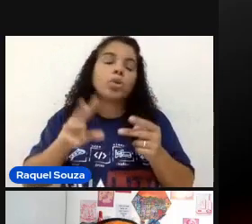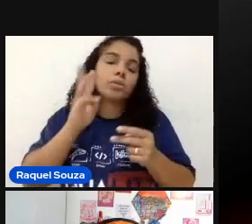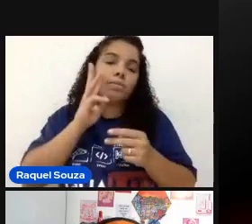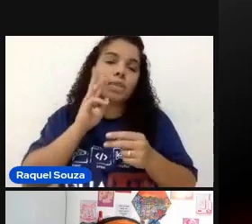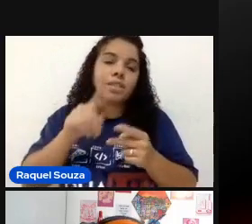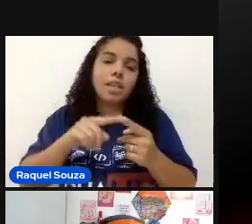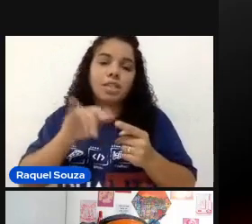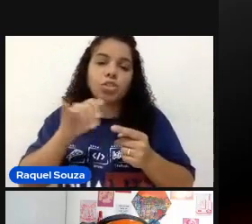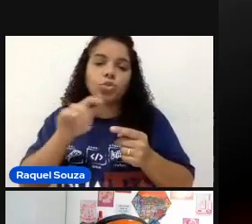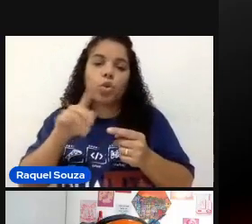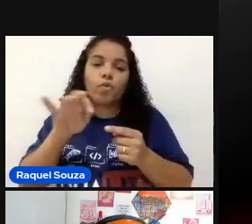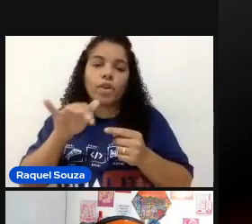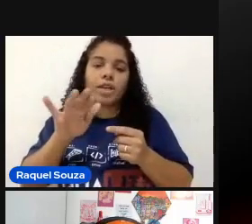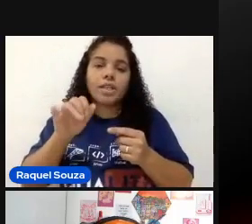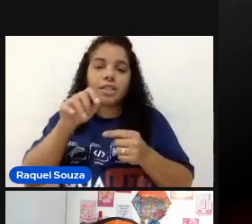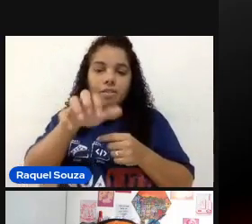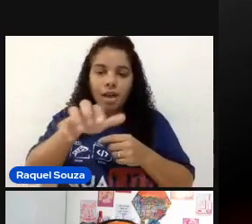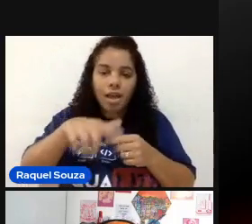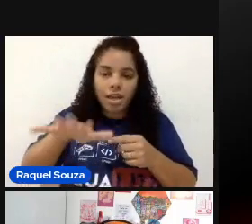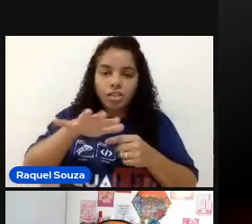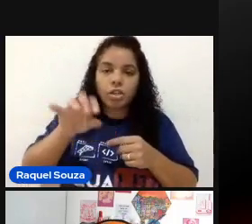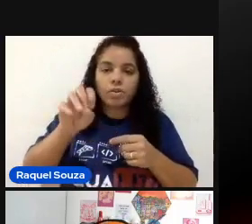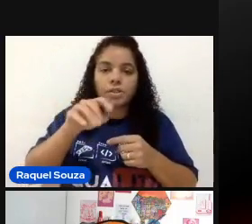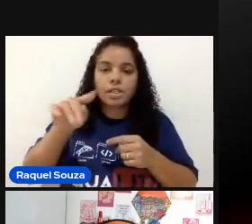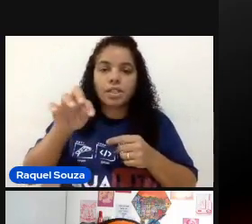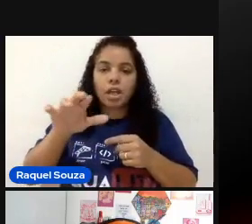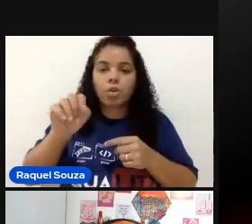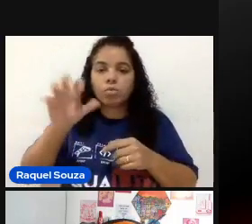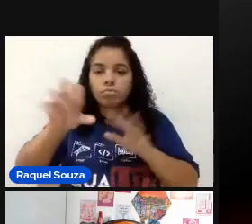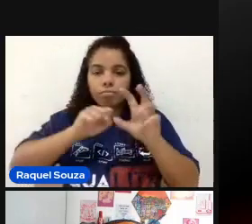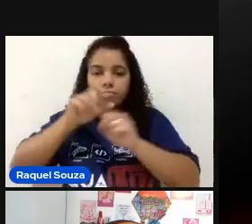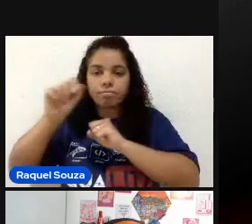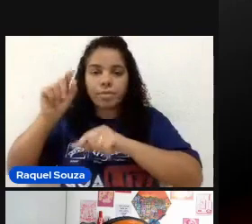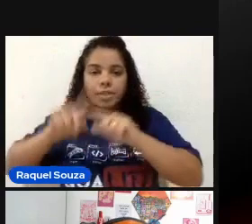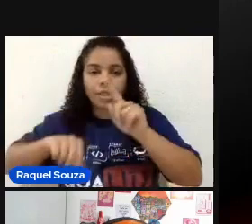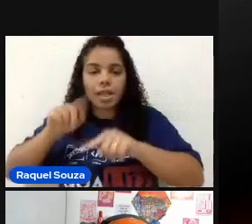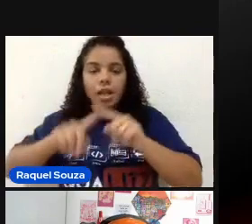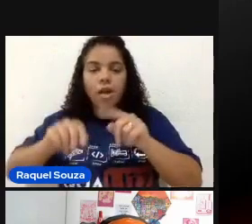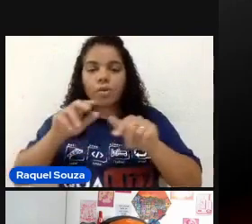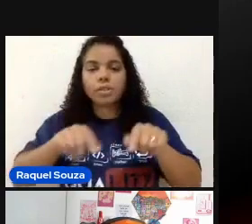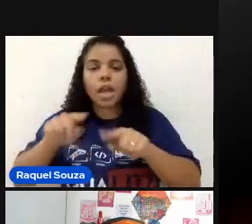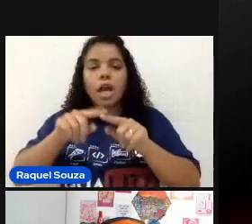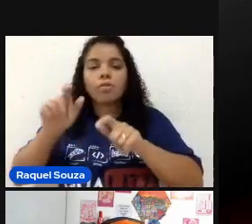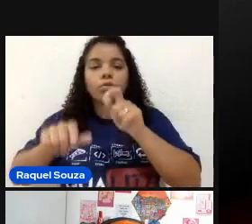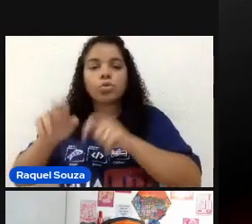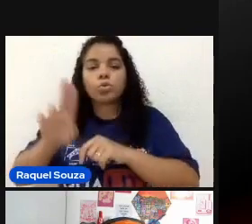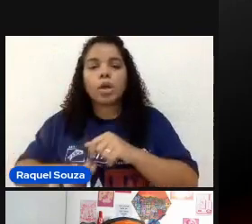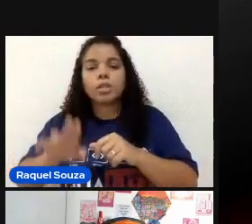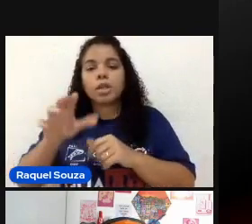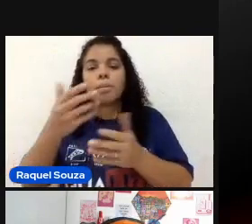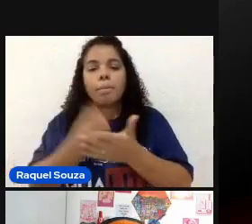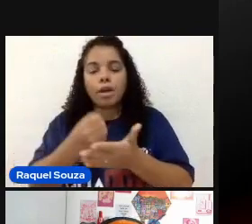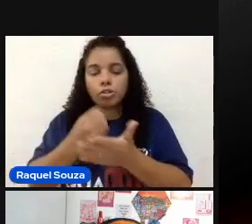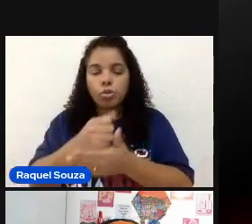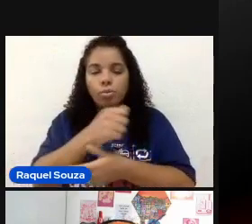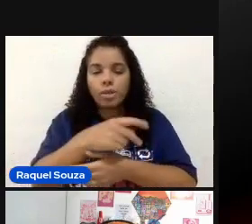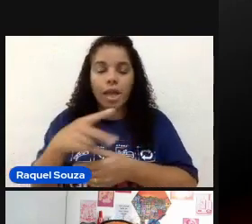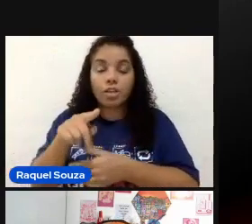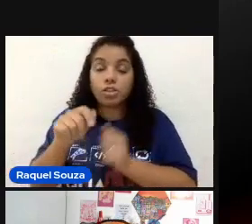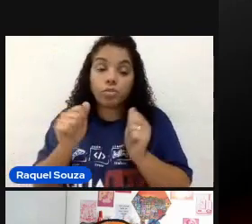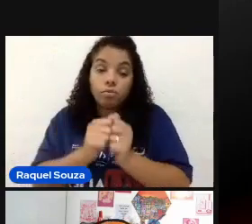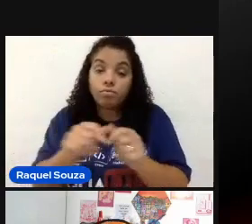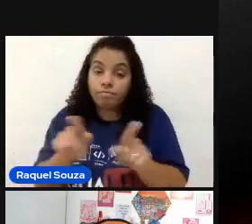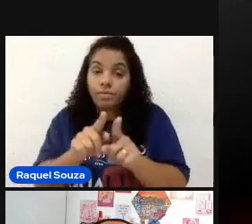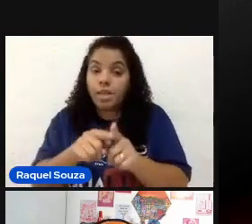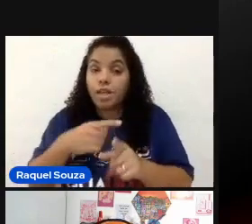ele passa pela região de Santa Cruz, recolhendo material reciclável dos usuários que baixaram o aplicativo. Paralelamente a isso, a nossa